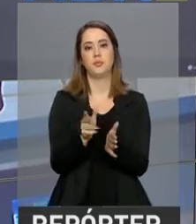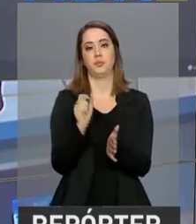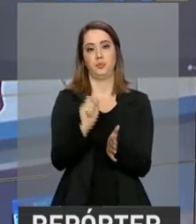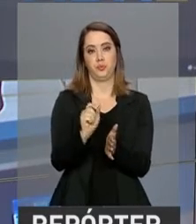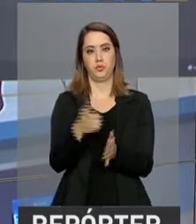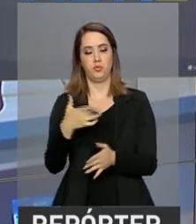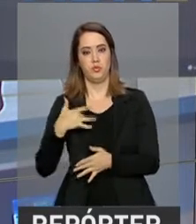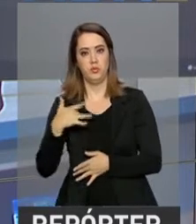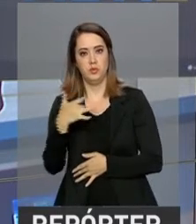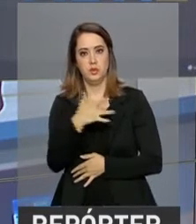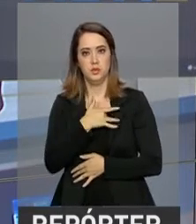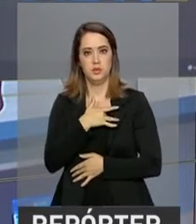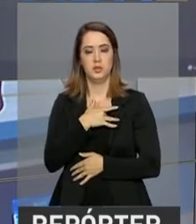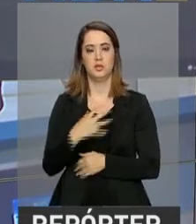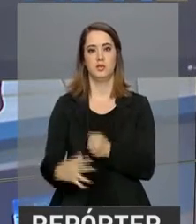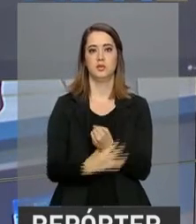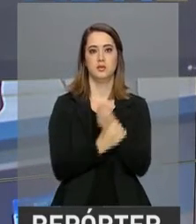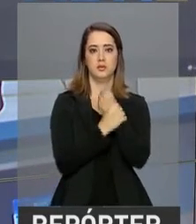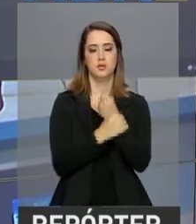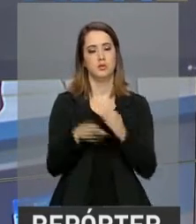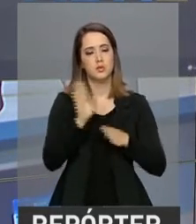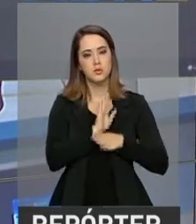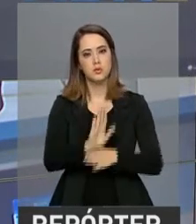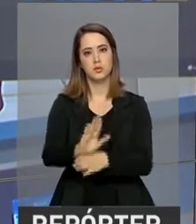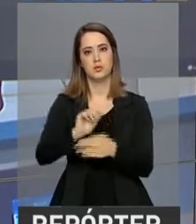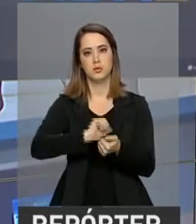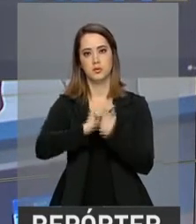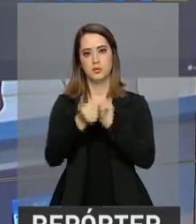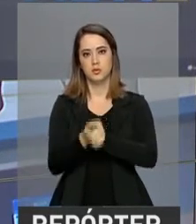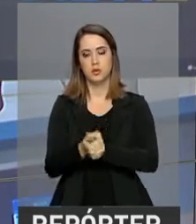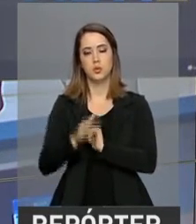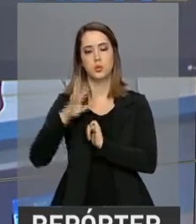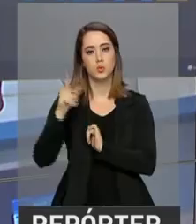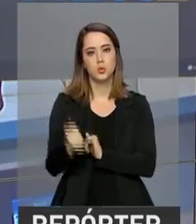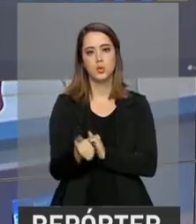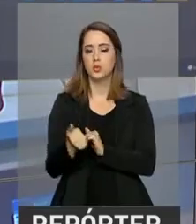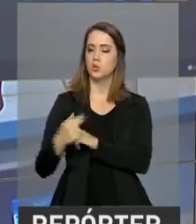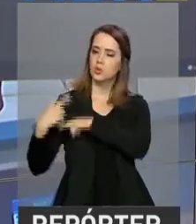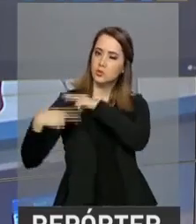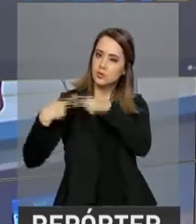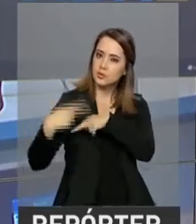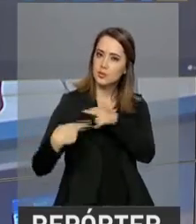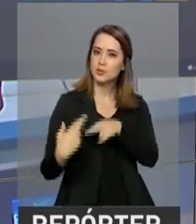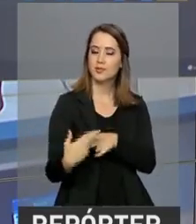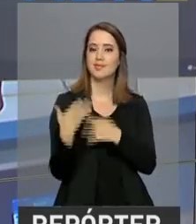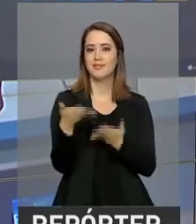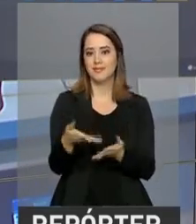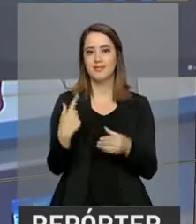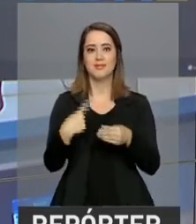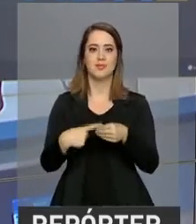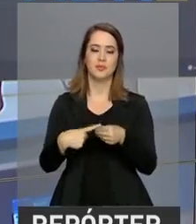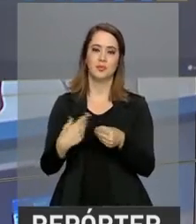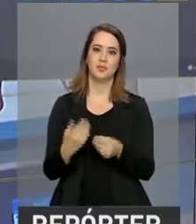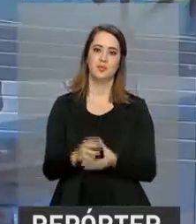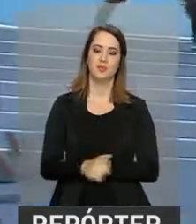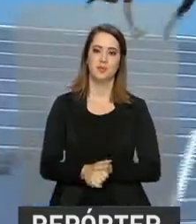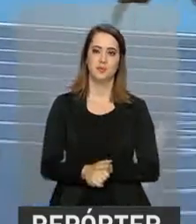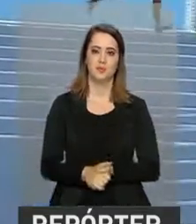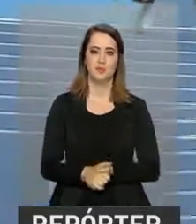e apoio ao esporte todos esses serviços vão ficar como legado para a cidade